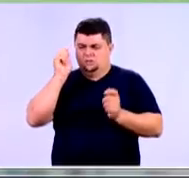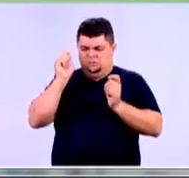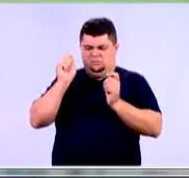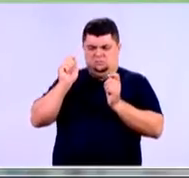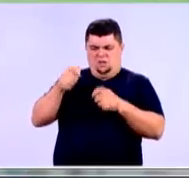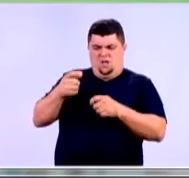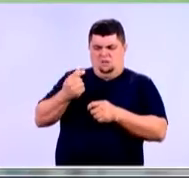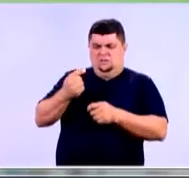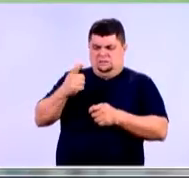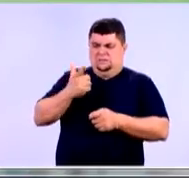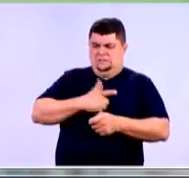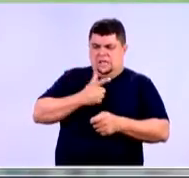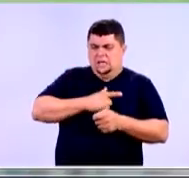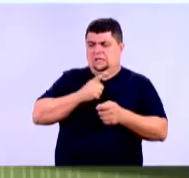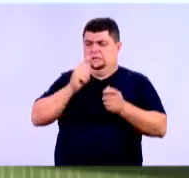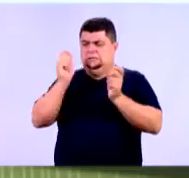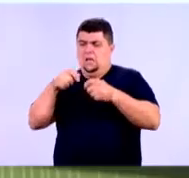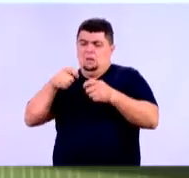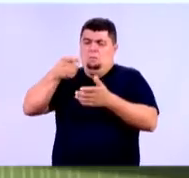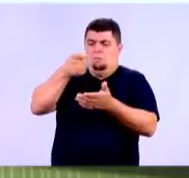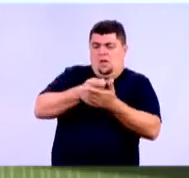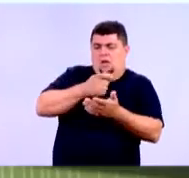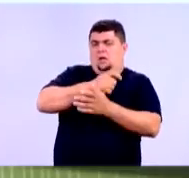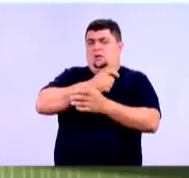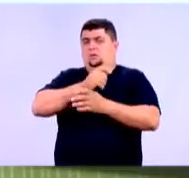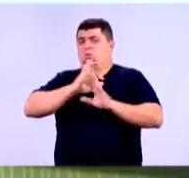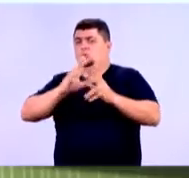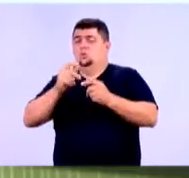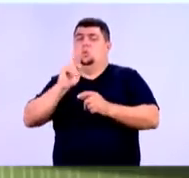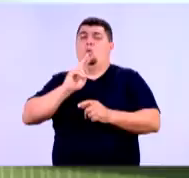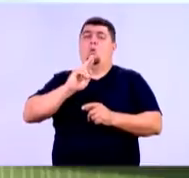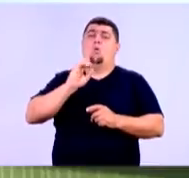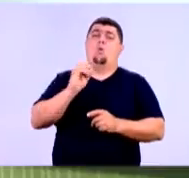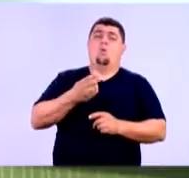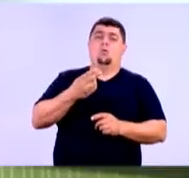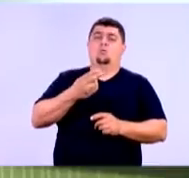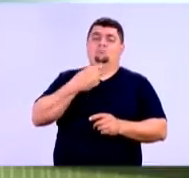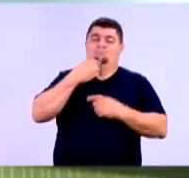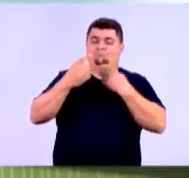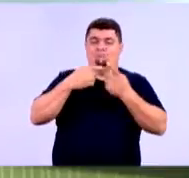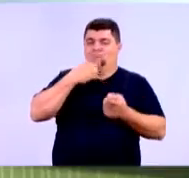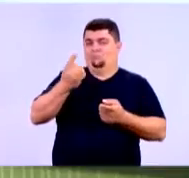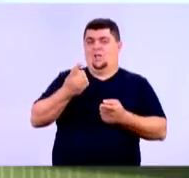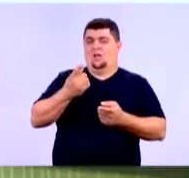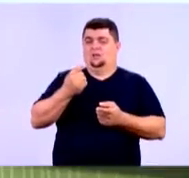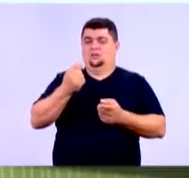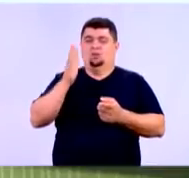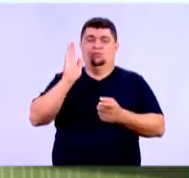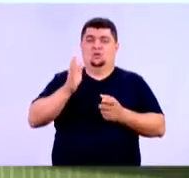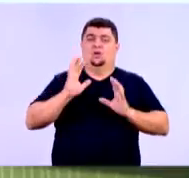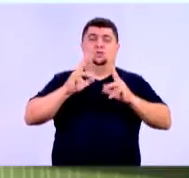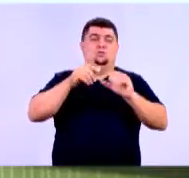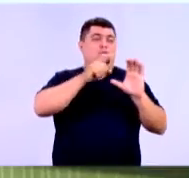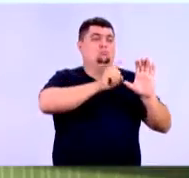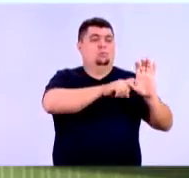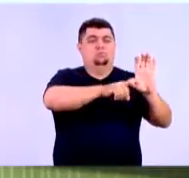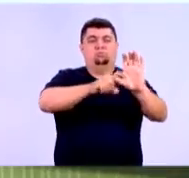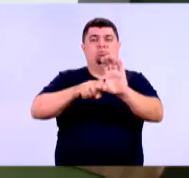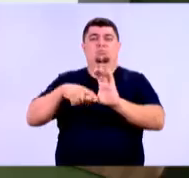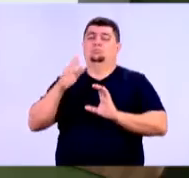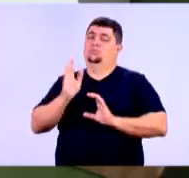rentabilidade. Então, quanto maior a rentabilidade da empresa, maior é a sua capacidade de honrar com seus compromissos, né,